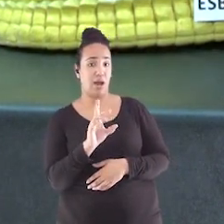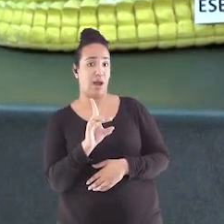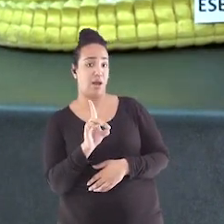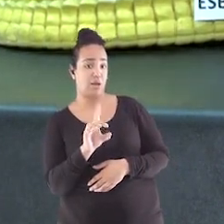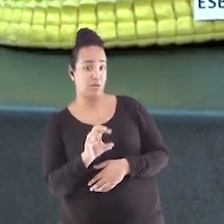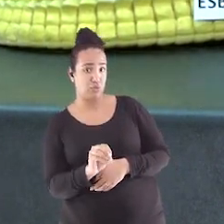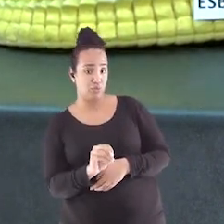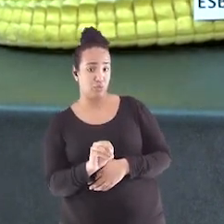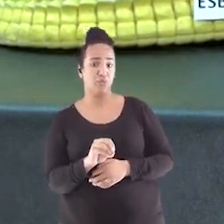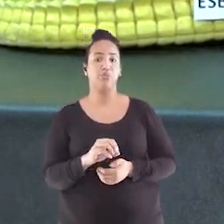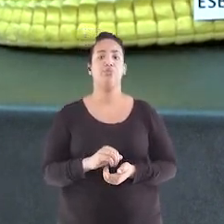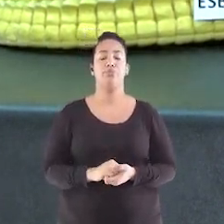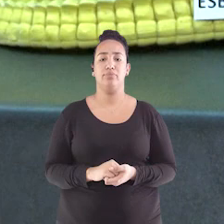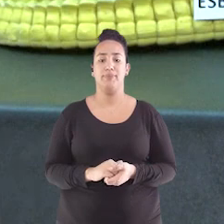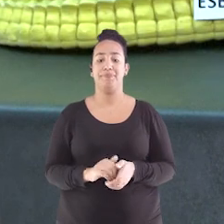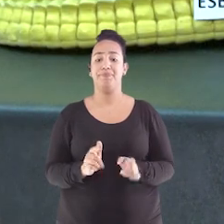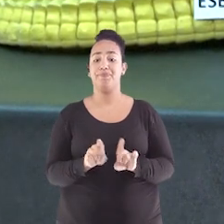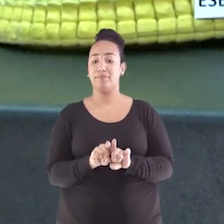granuloso,